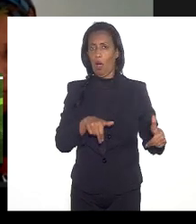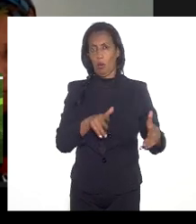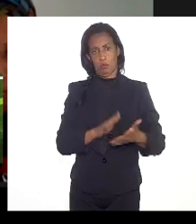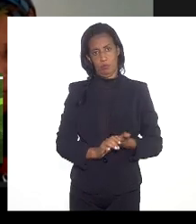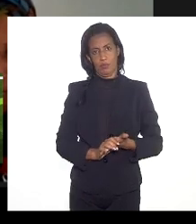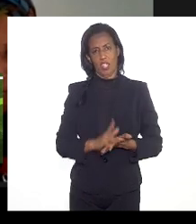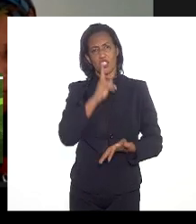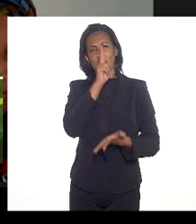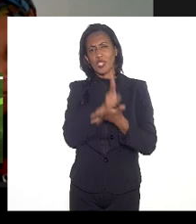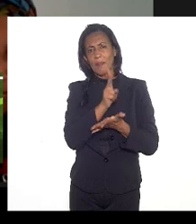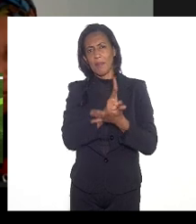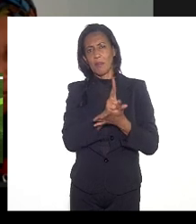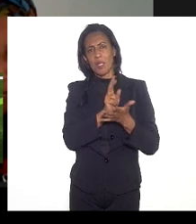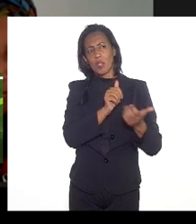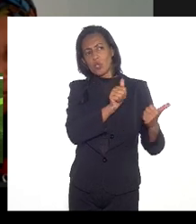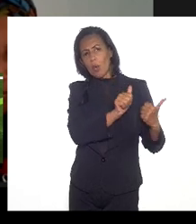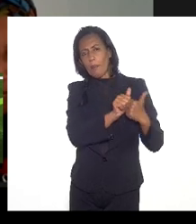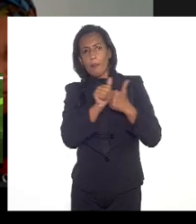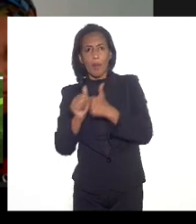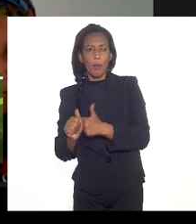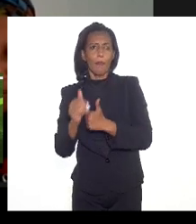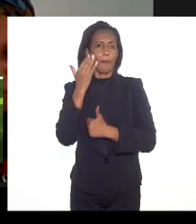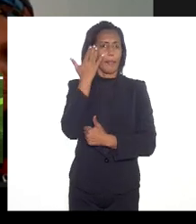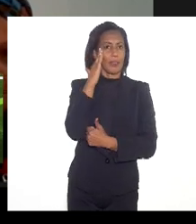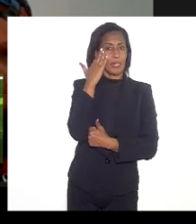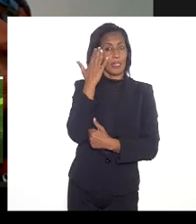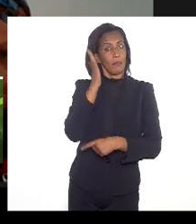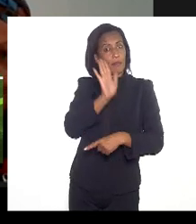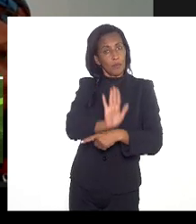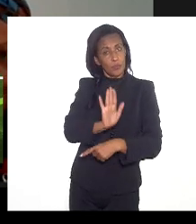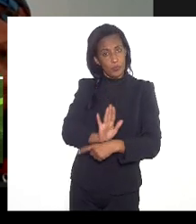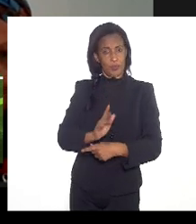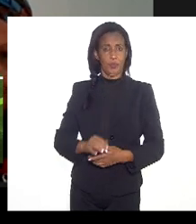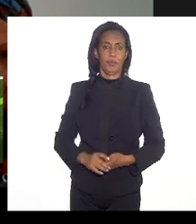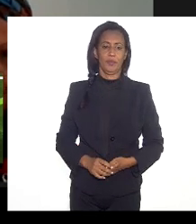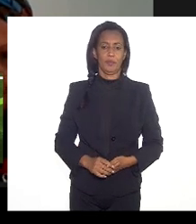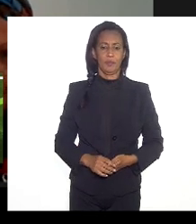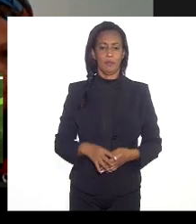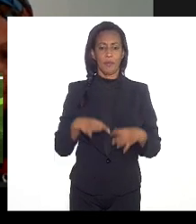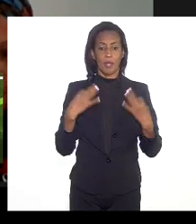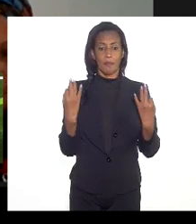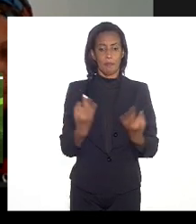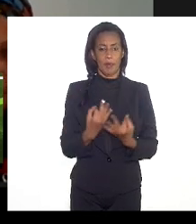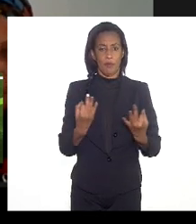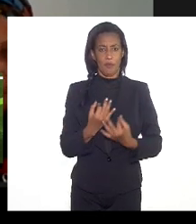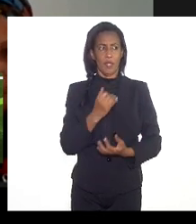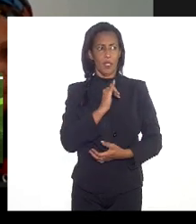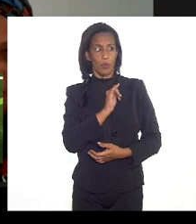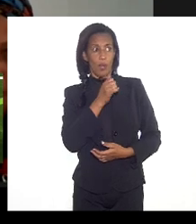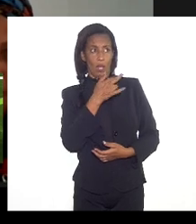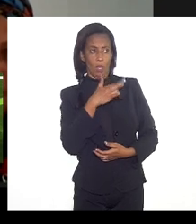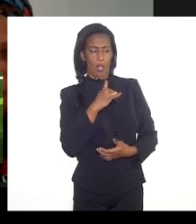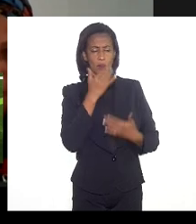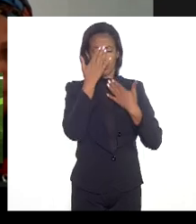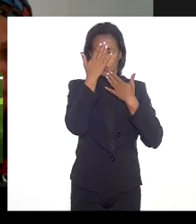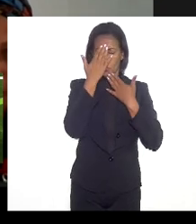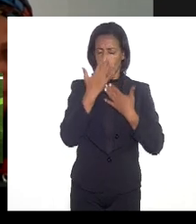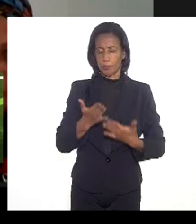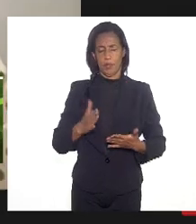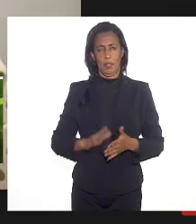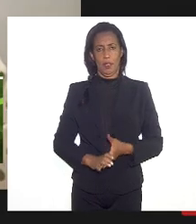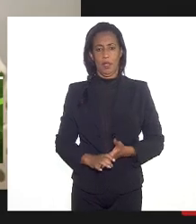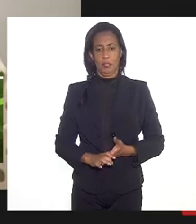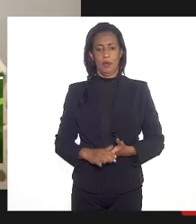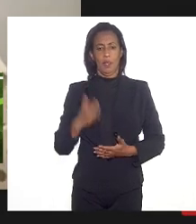aqui mesmo para acompanhar, para entender e para poder contribuir. Perfeito, Irlaine, muito obrigada. Agradecer aqui